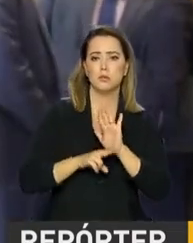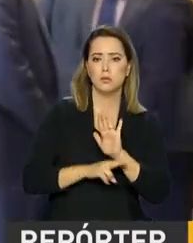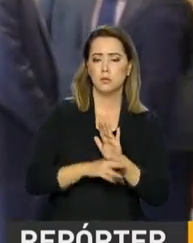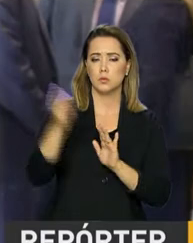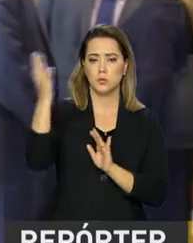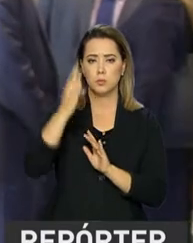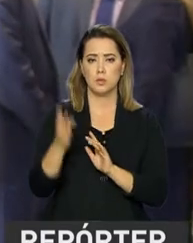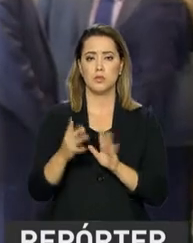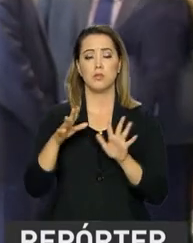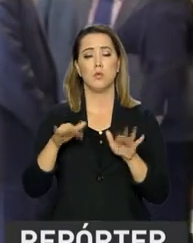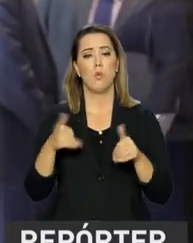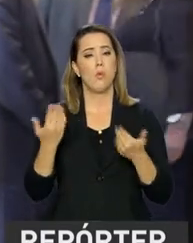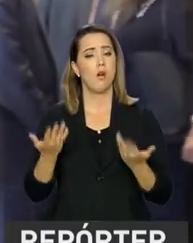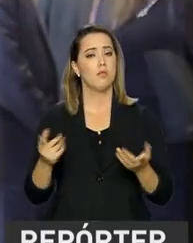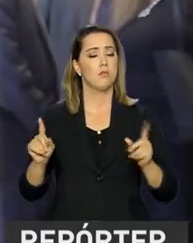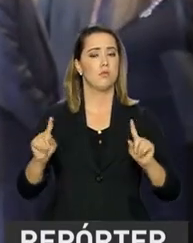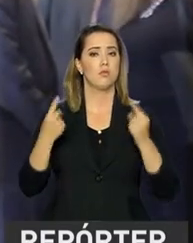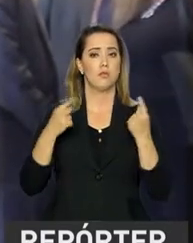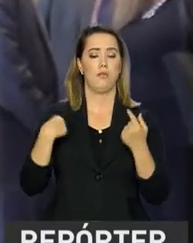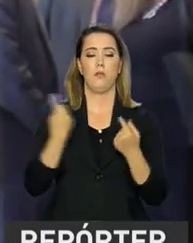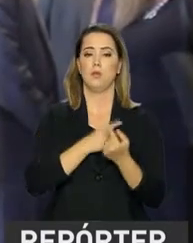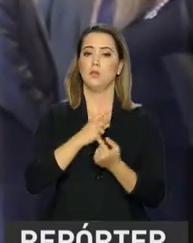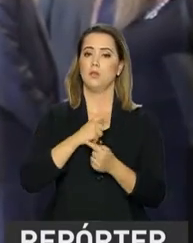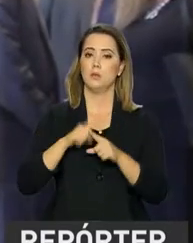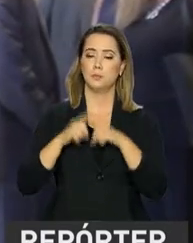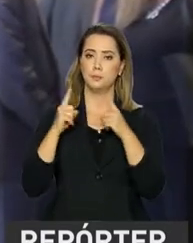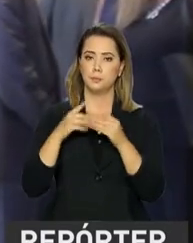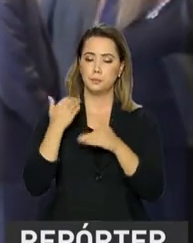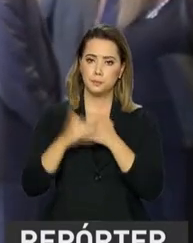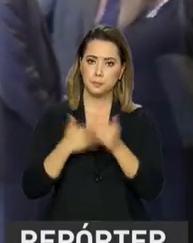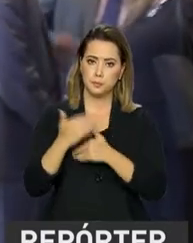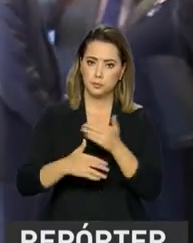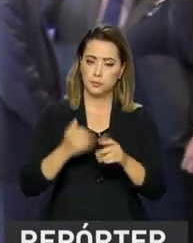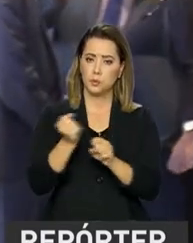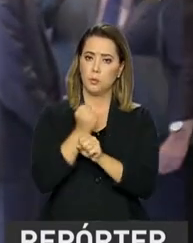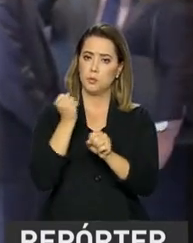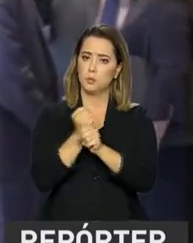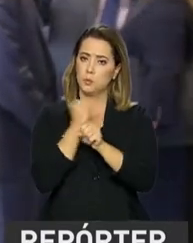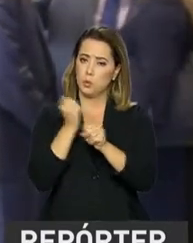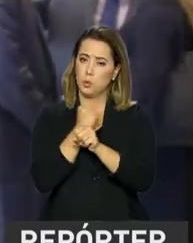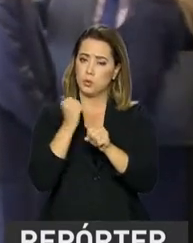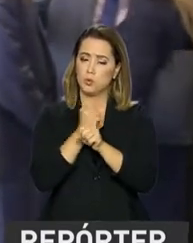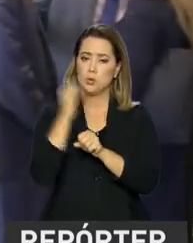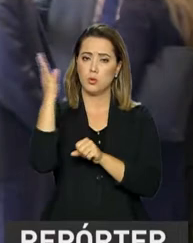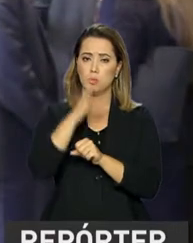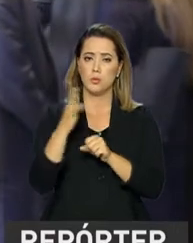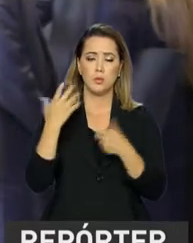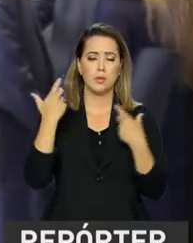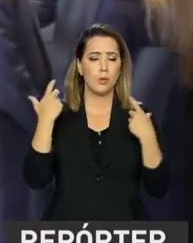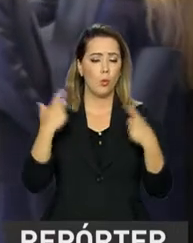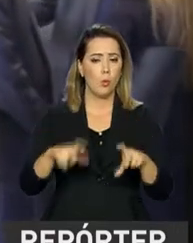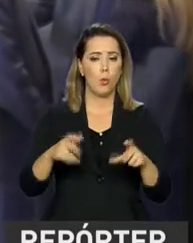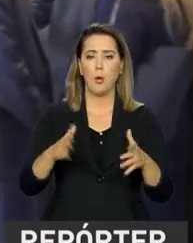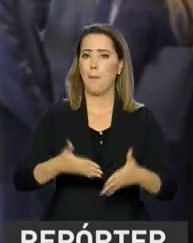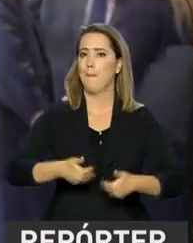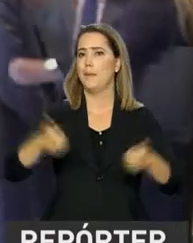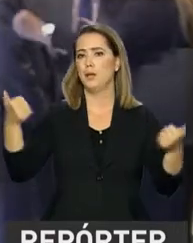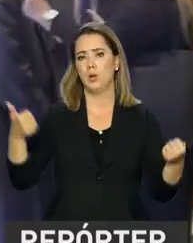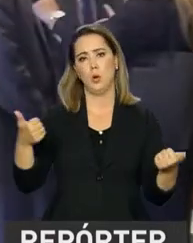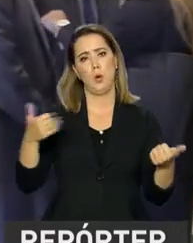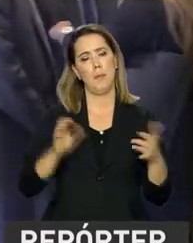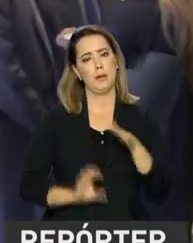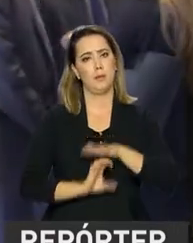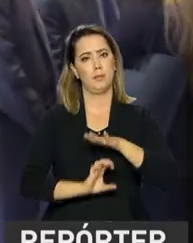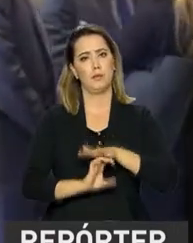desafios que tem pela frente mas que estamos tranqüilos no brasil o ambiente muito melhor para os negócios das